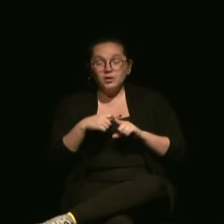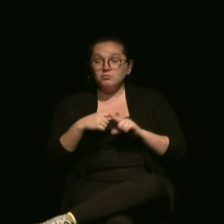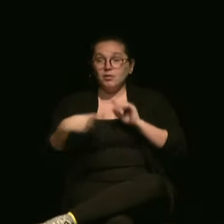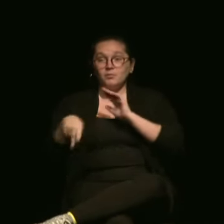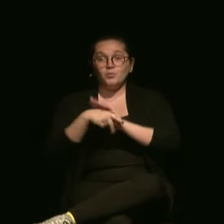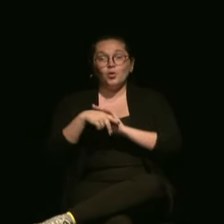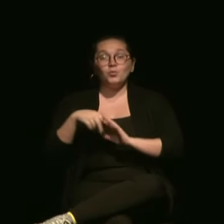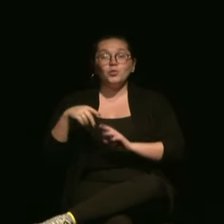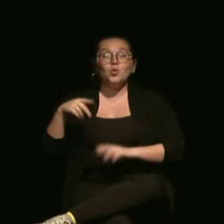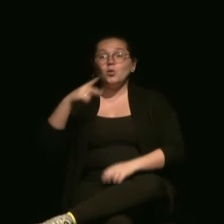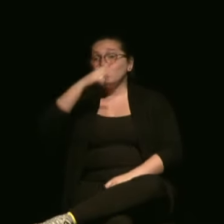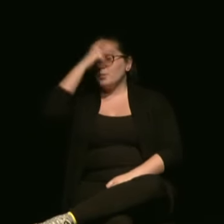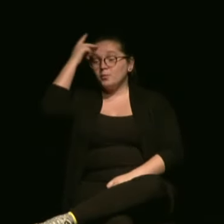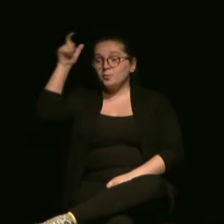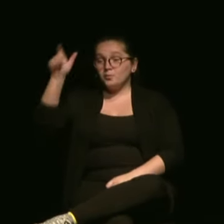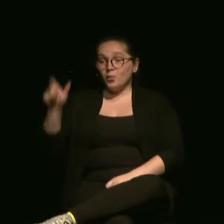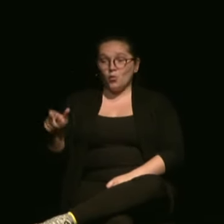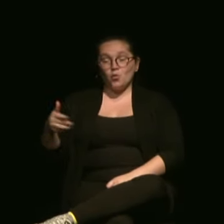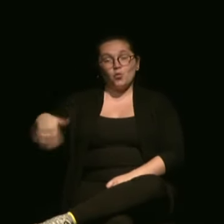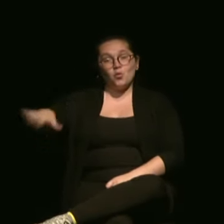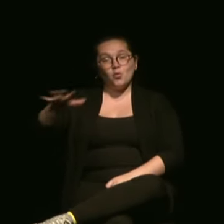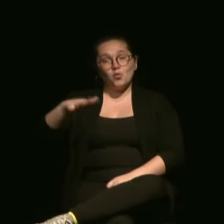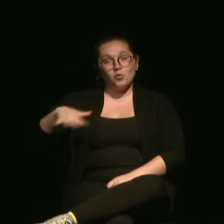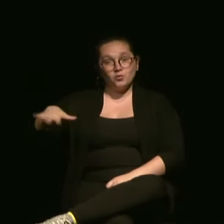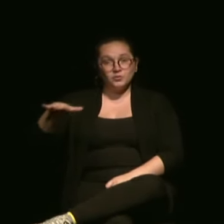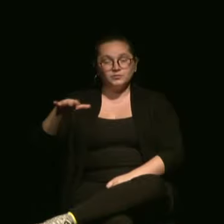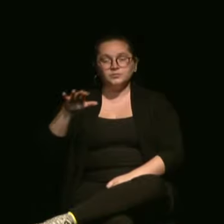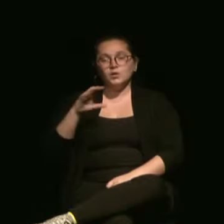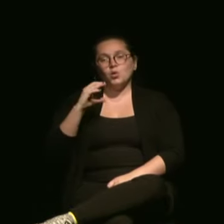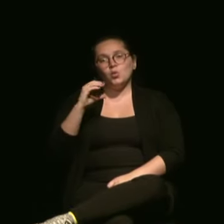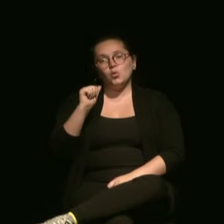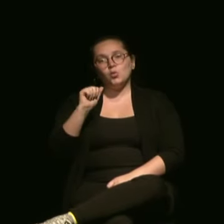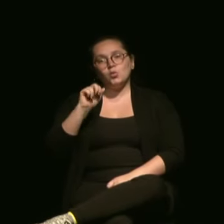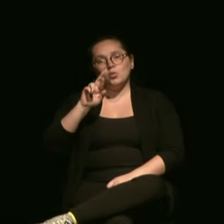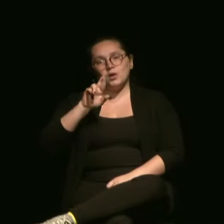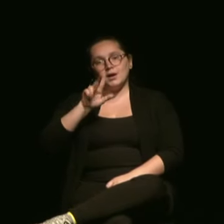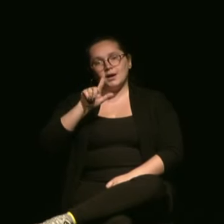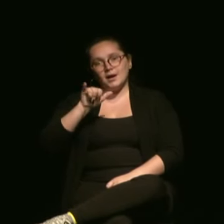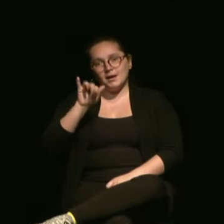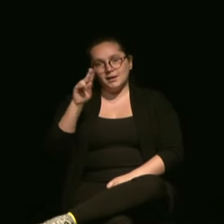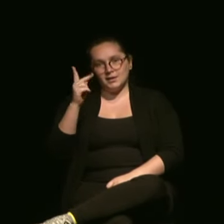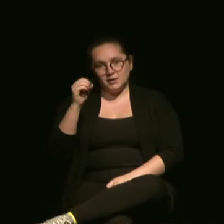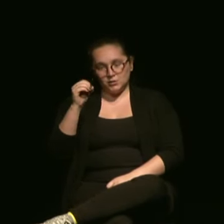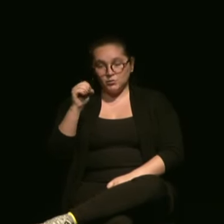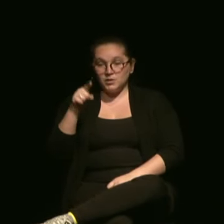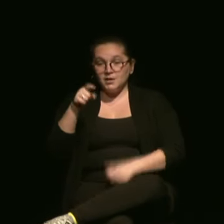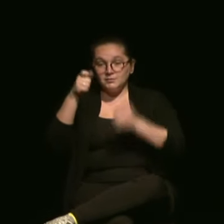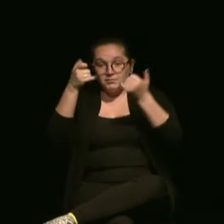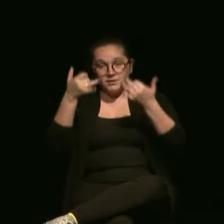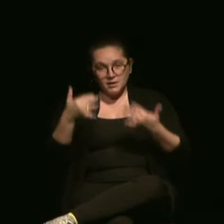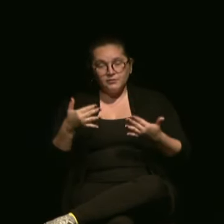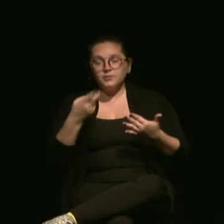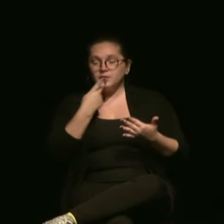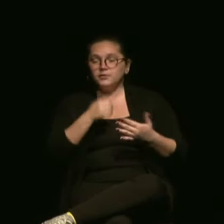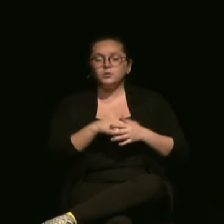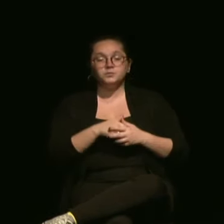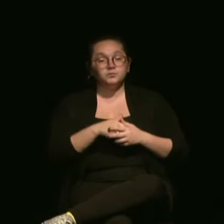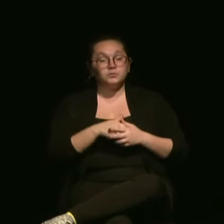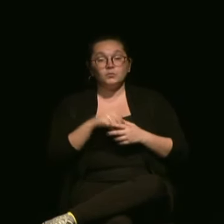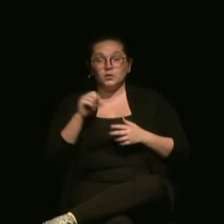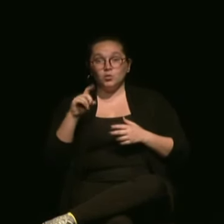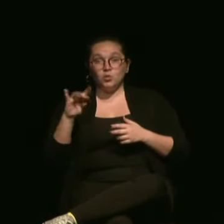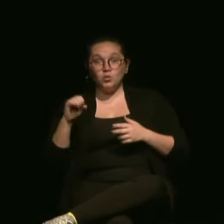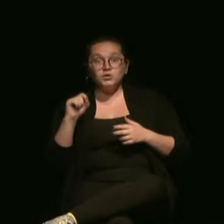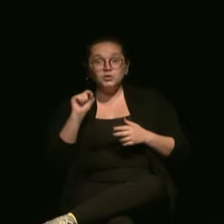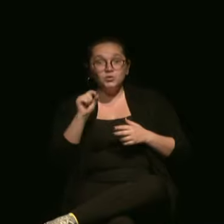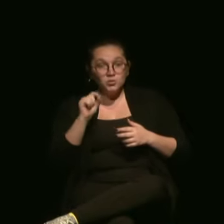povo. Né? O Carlinhos Matos, escrevendo sobre essa sequência, disse assim, Coutinho colocou a câmera no meio do